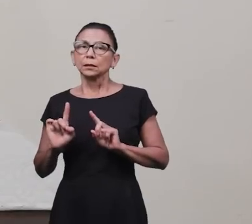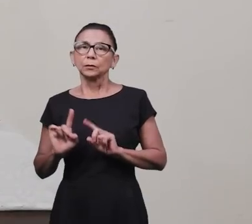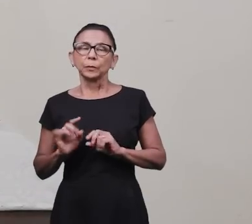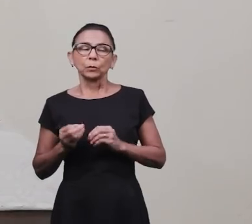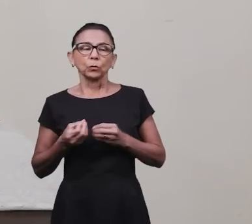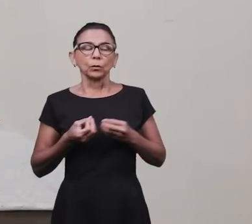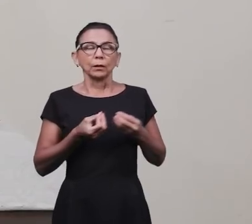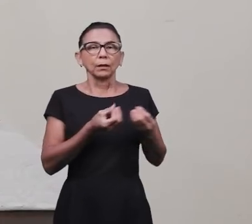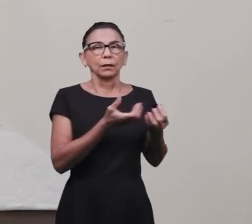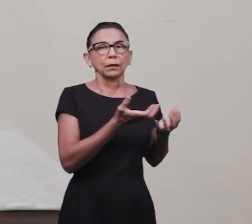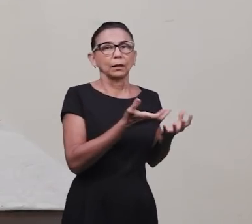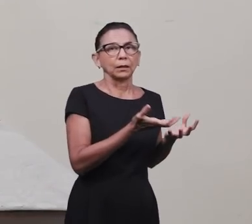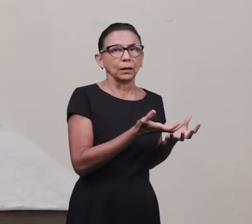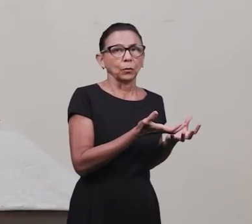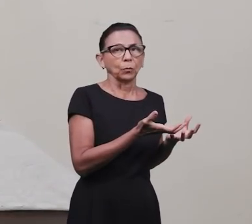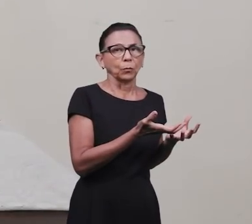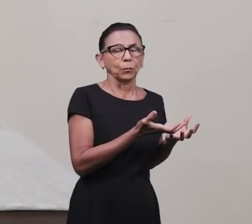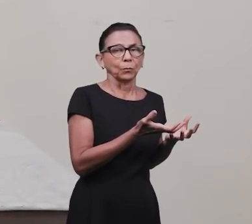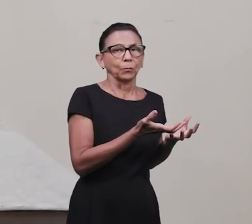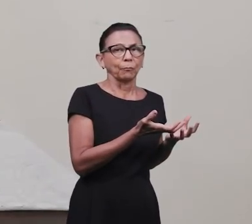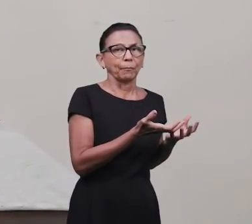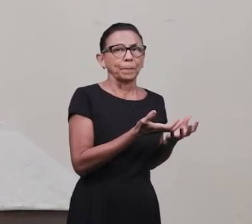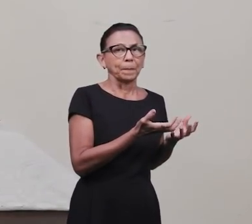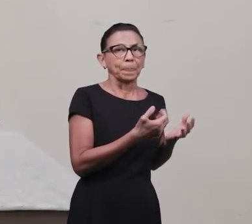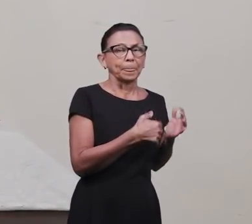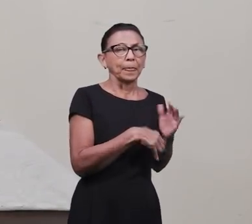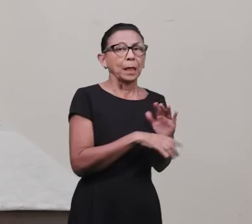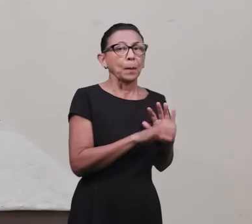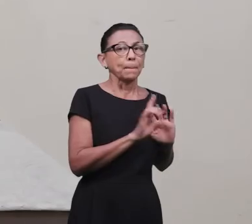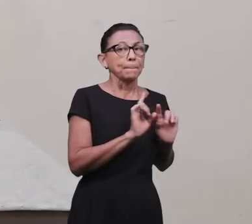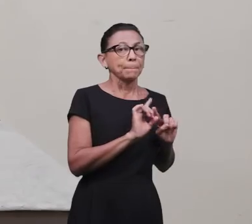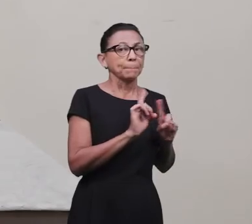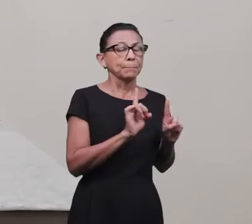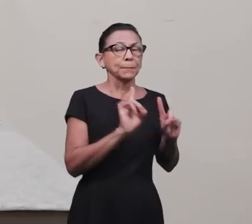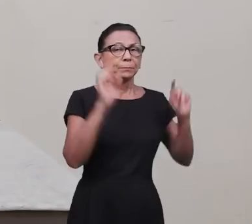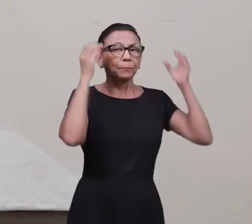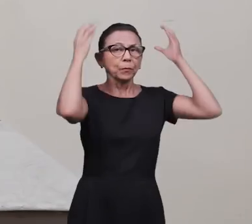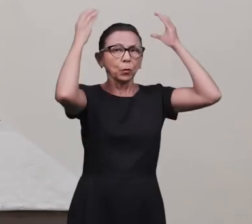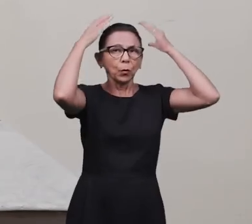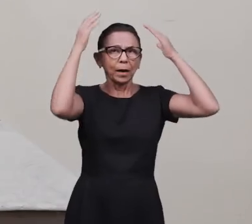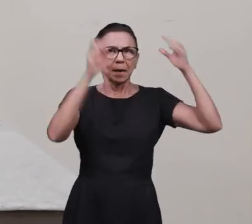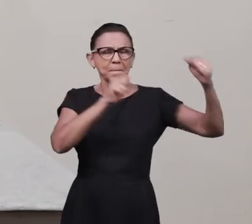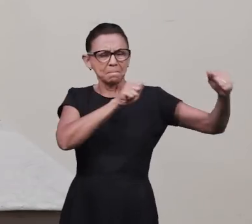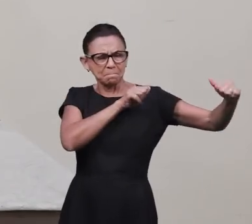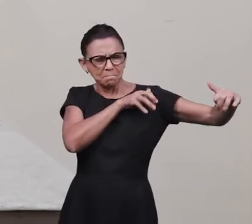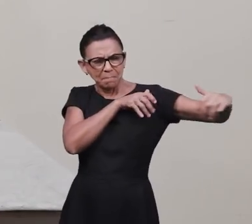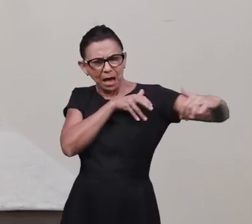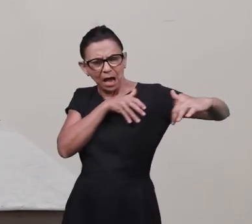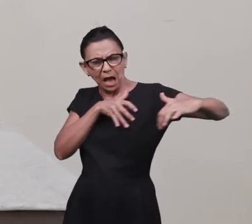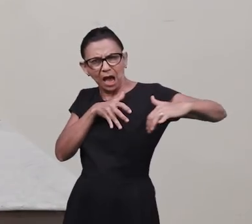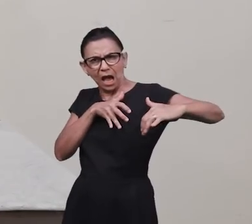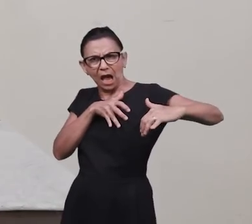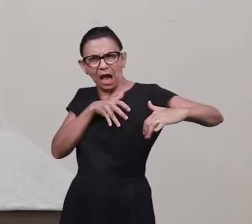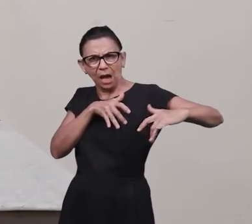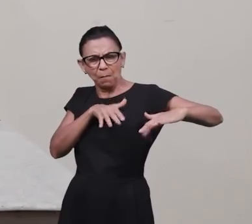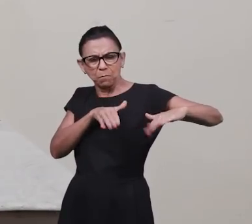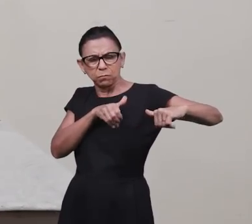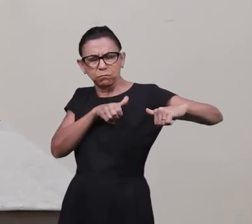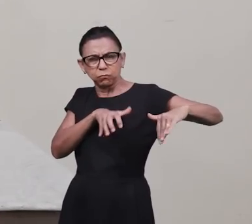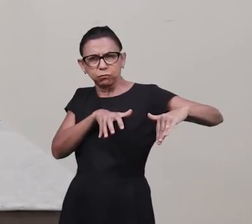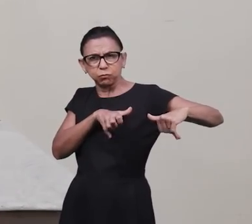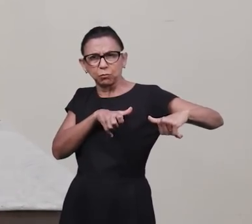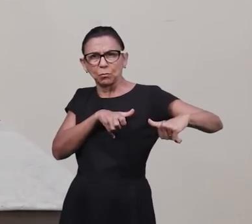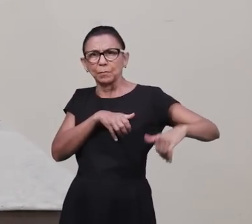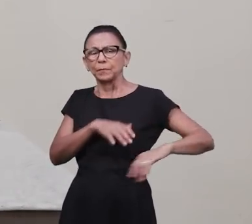veio, cercou a cidade e ele faz uma afronta ao rei Ezequias. E